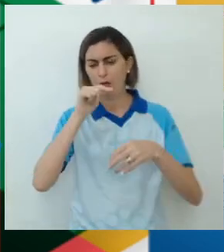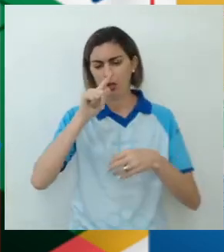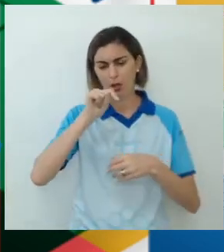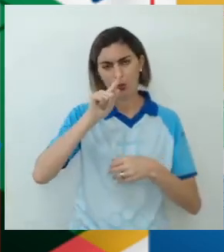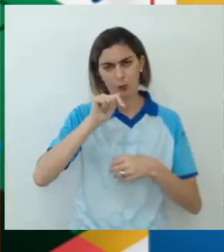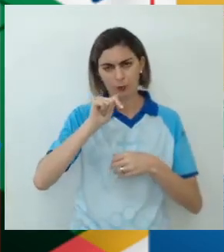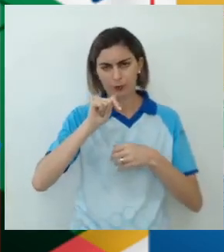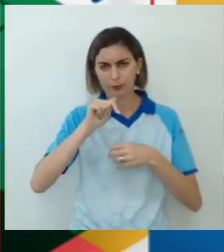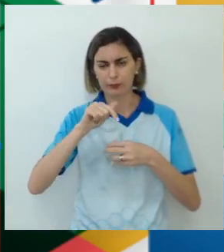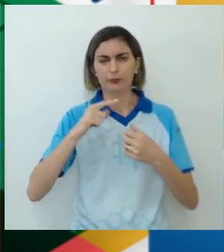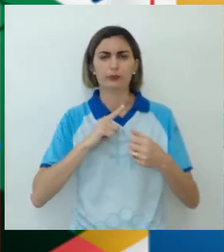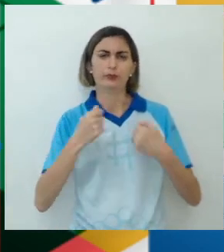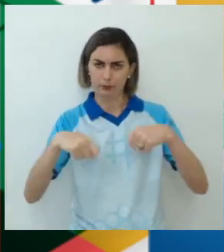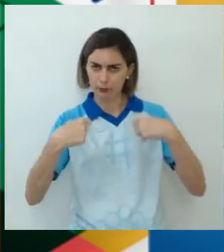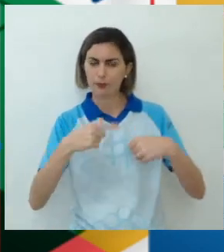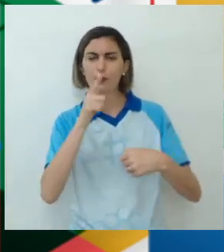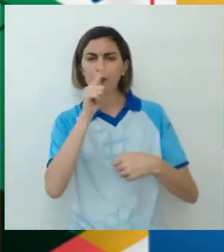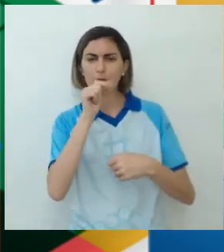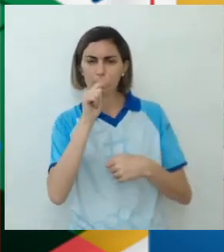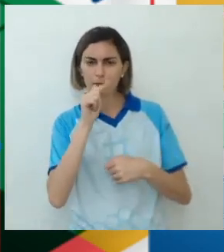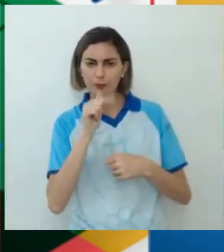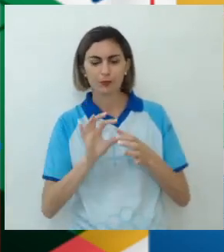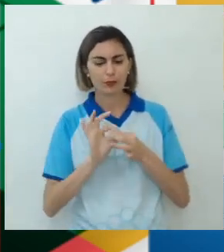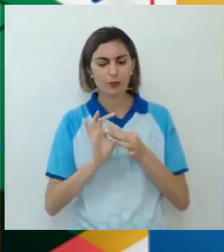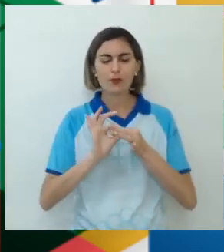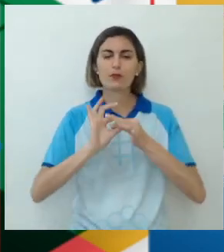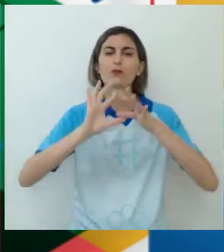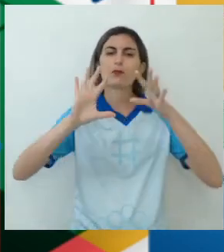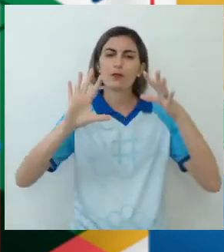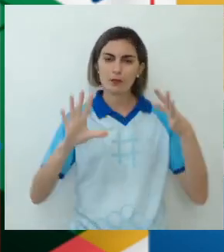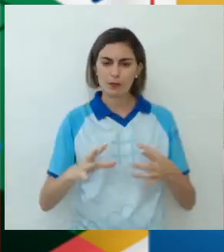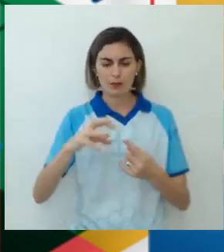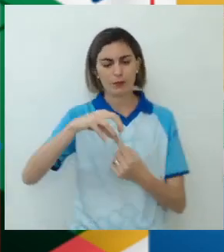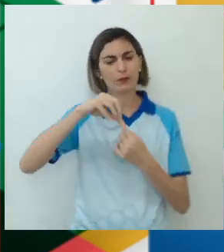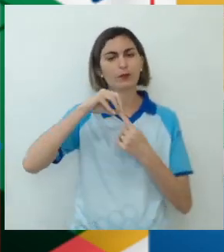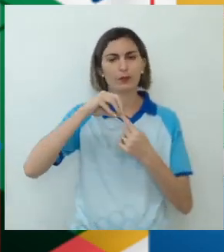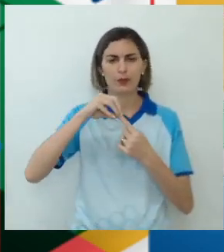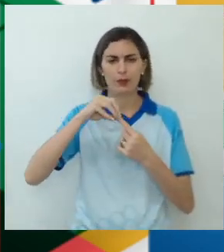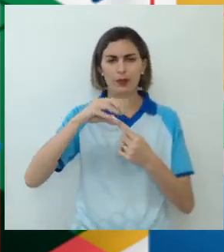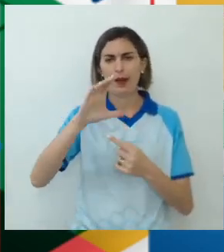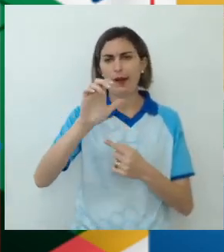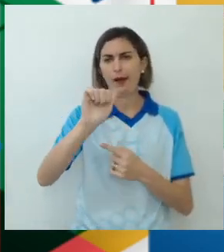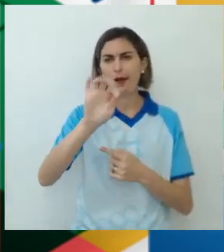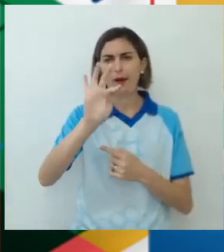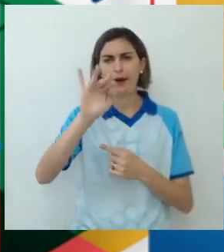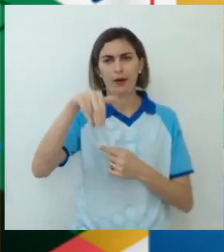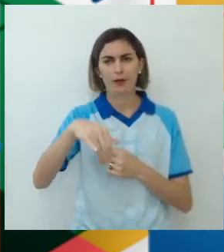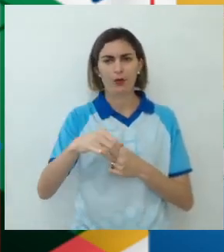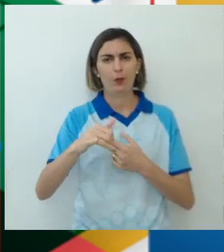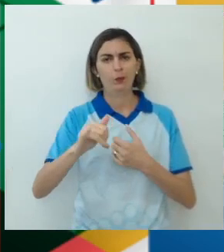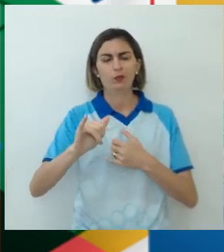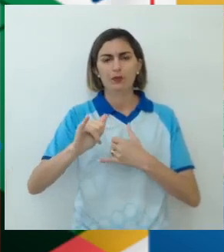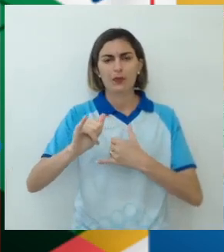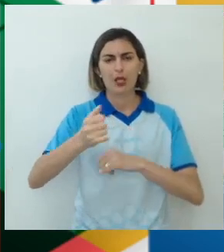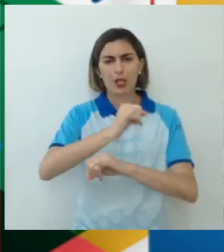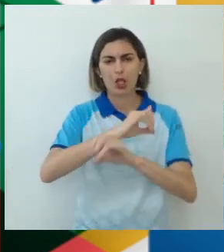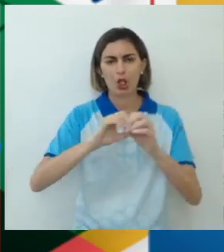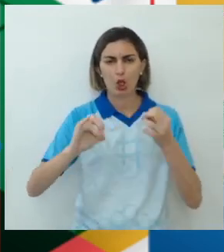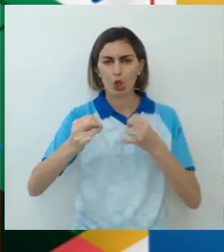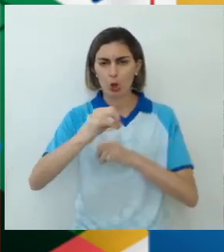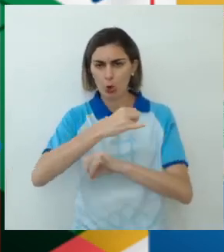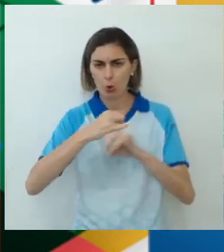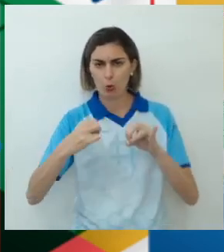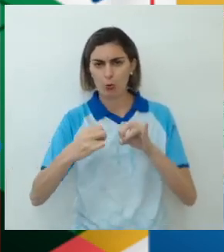então veja, tem que ter água, libera como único cátion, como único íon de carga positiva,